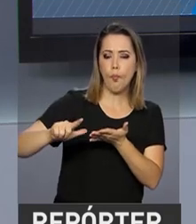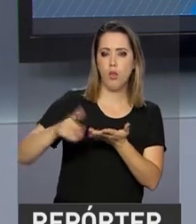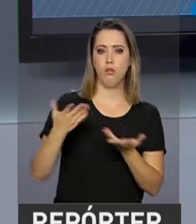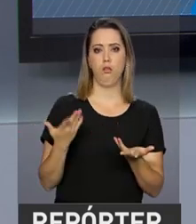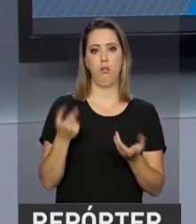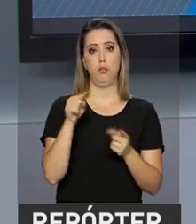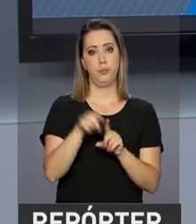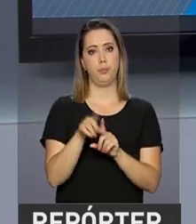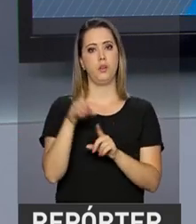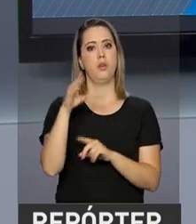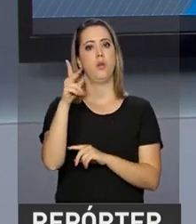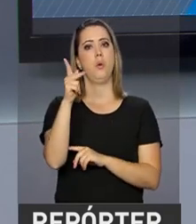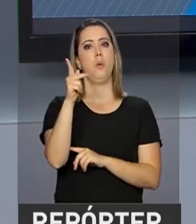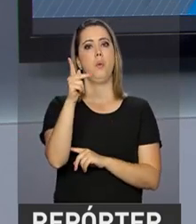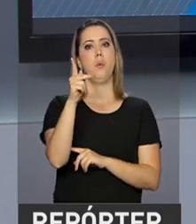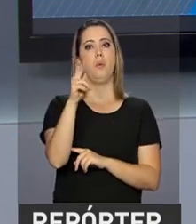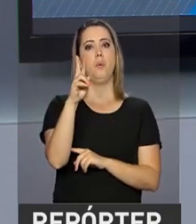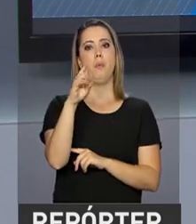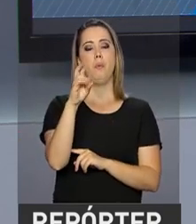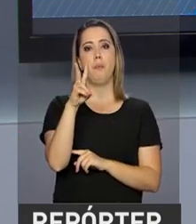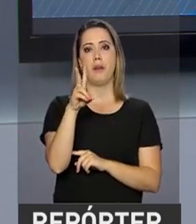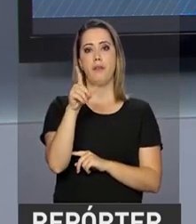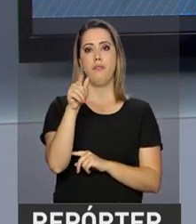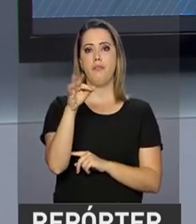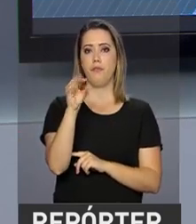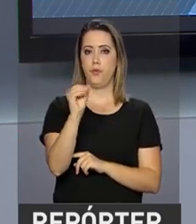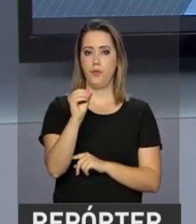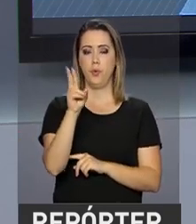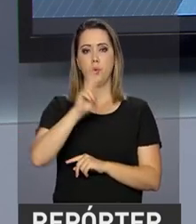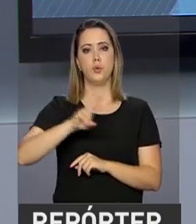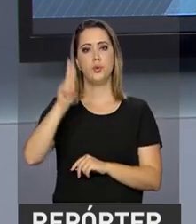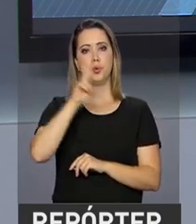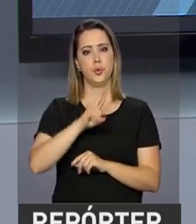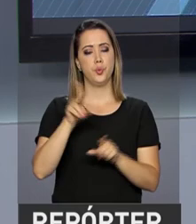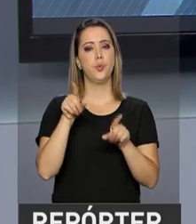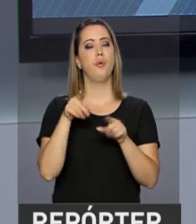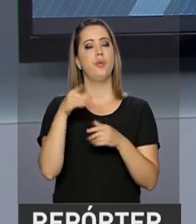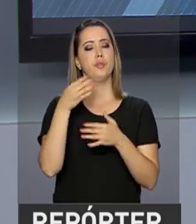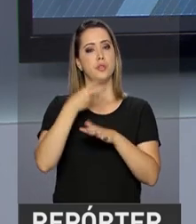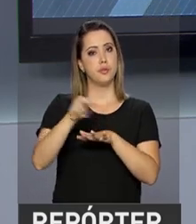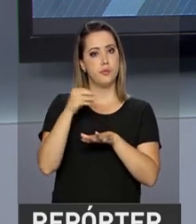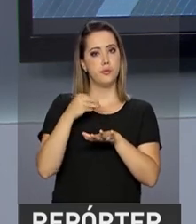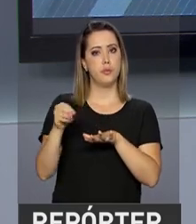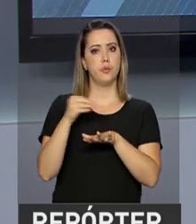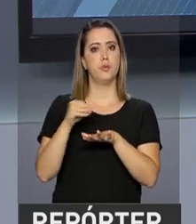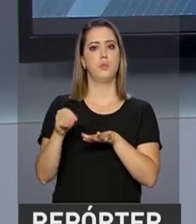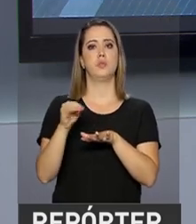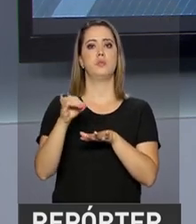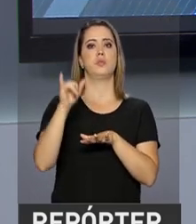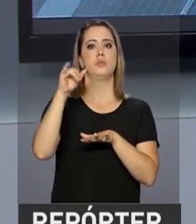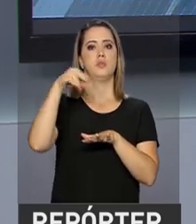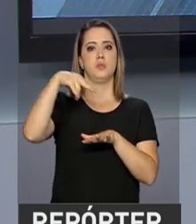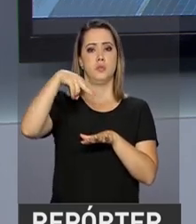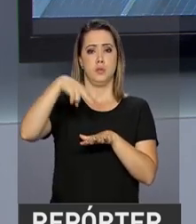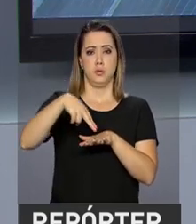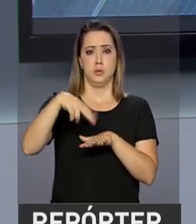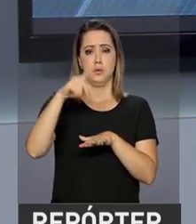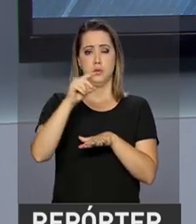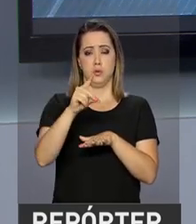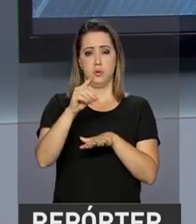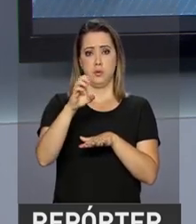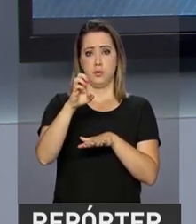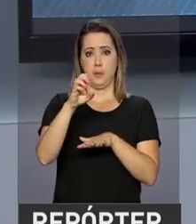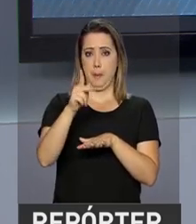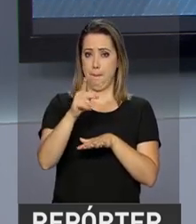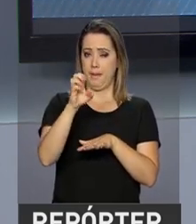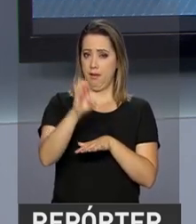a incêndios o pré fogo que usa informações do Instituto Nacional de Pesquisas espaciais para intensificar a